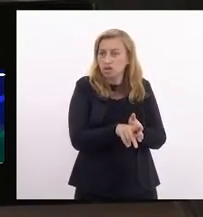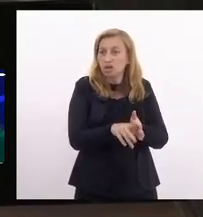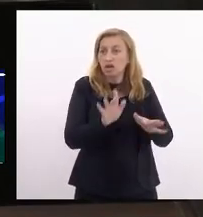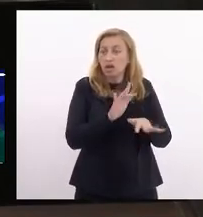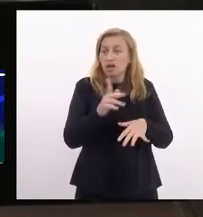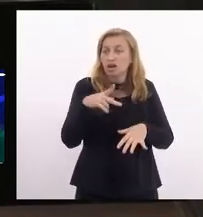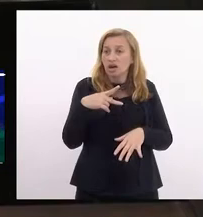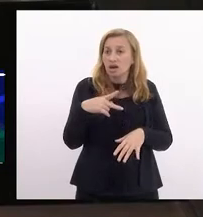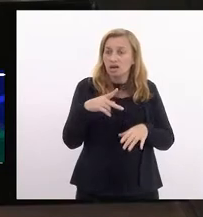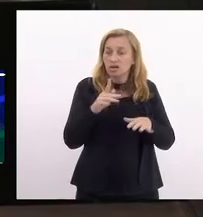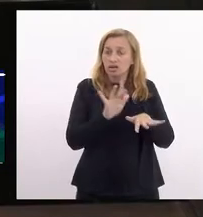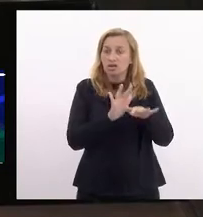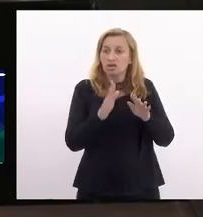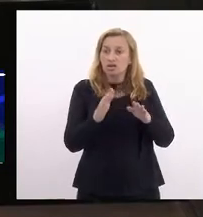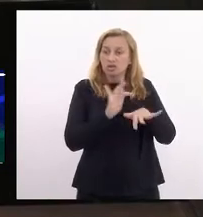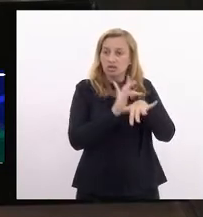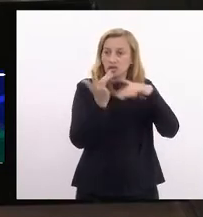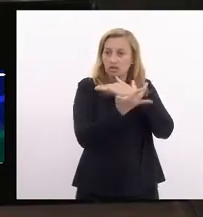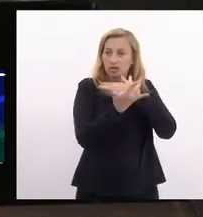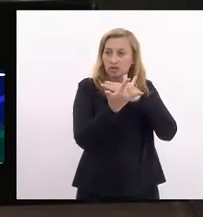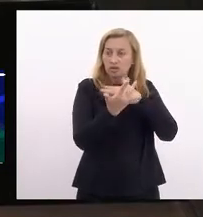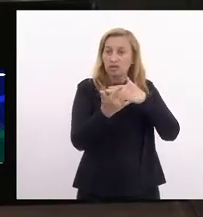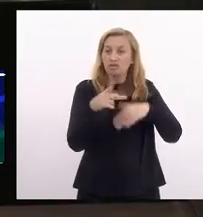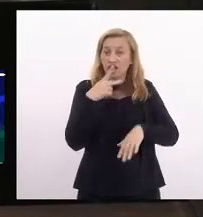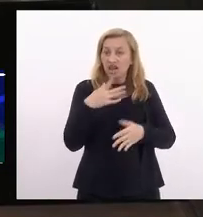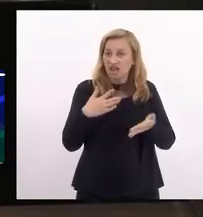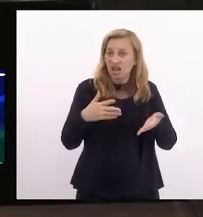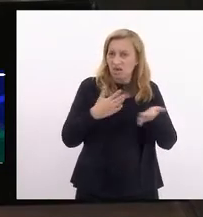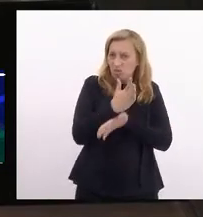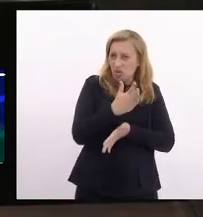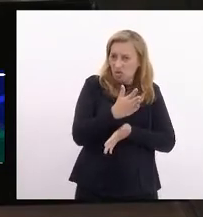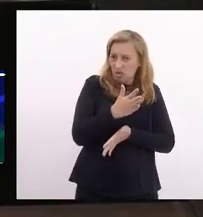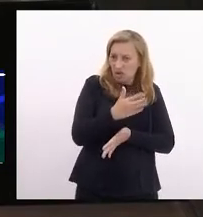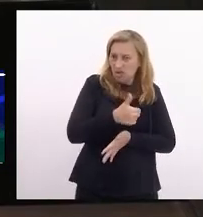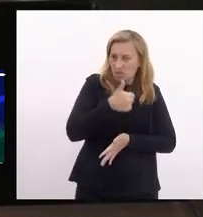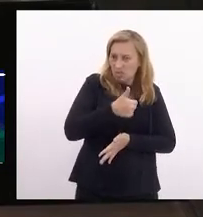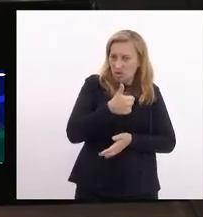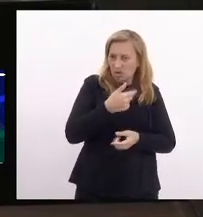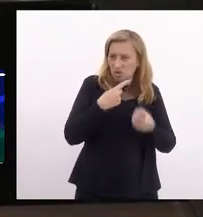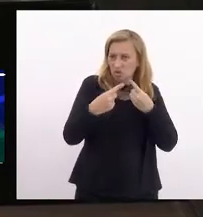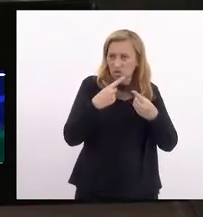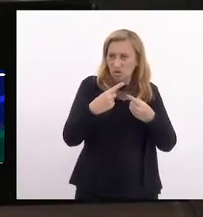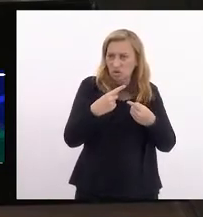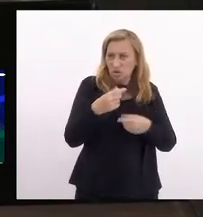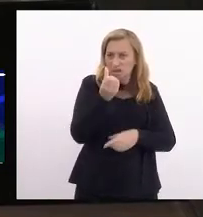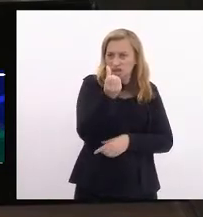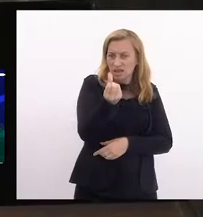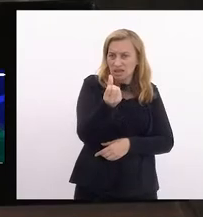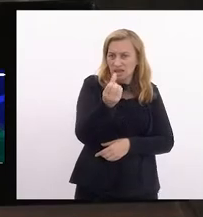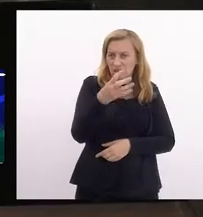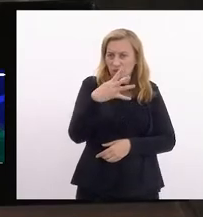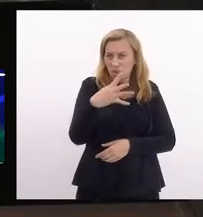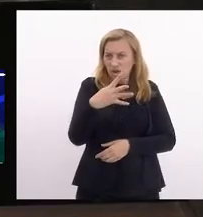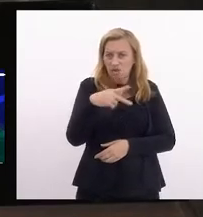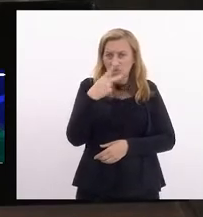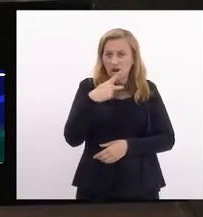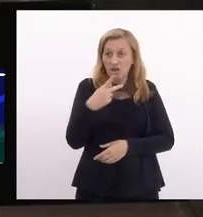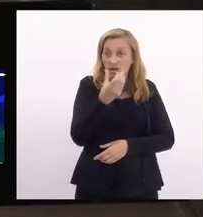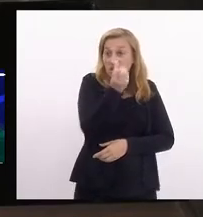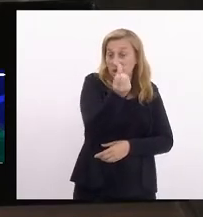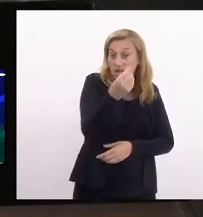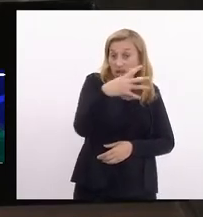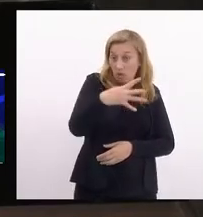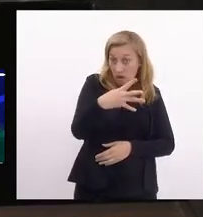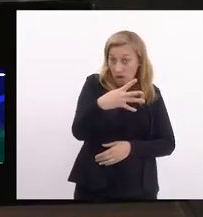fez erroneamente dizendo que esse projeto já tinha sido aprovado na verdade tinha sido provados em 1ª discussão deve 64 comentários os